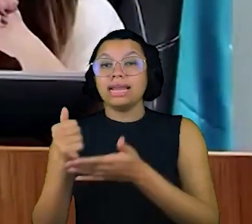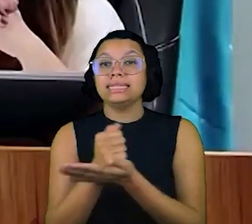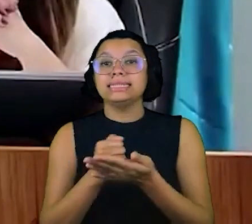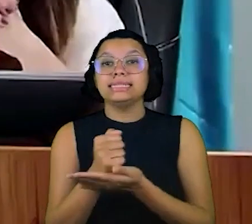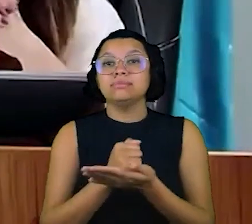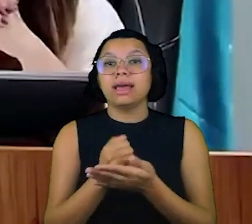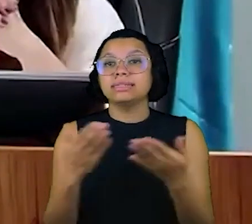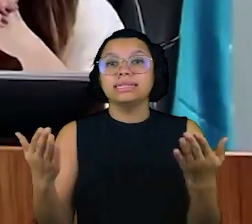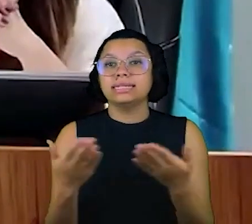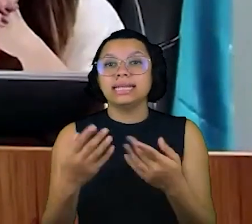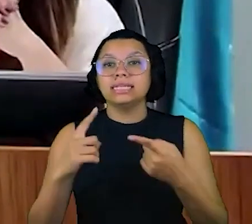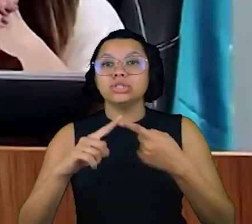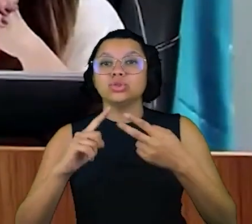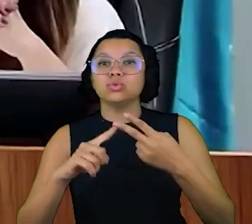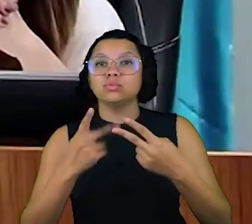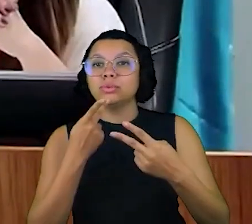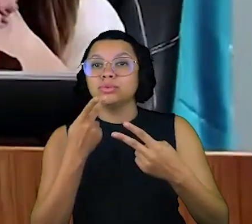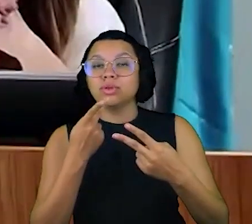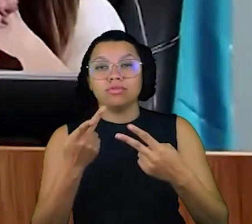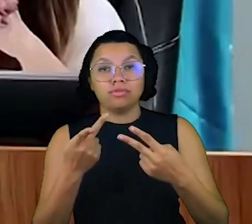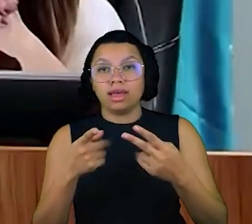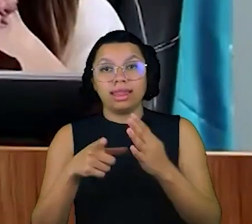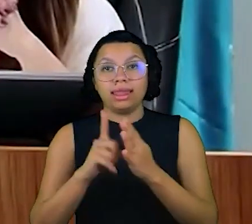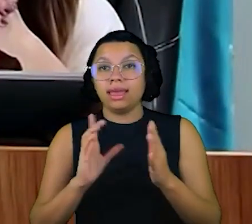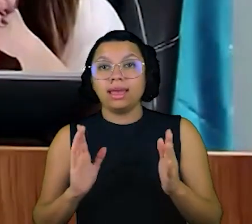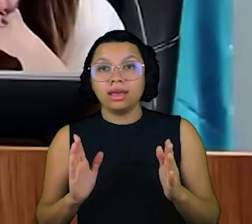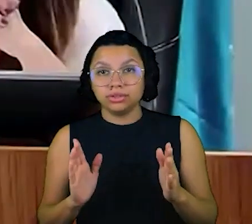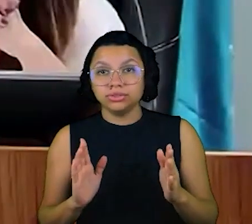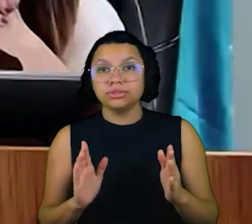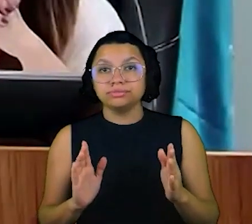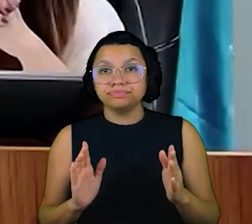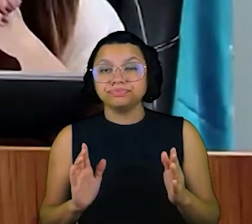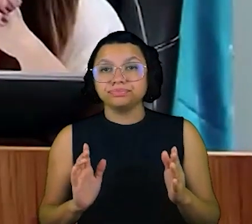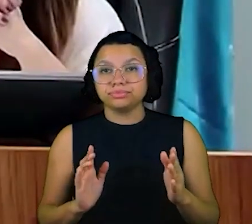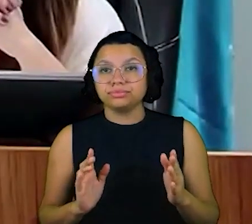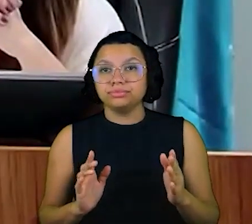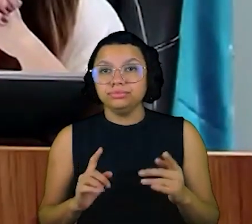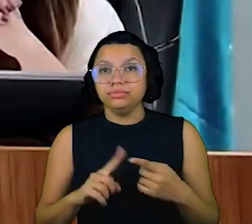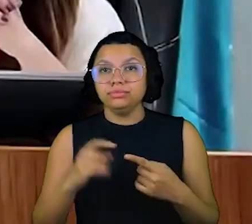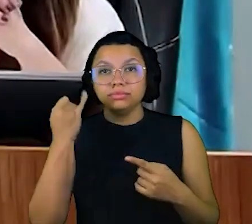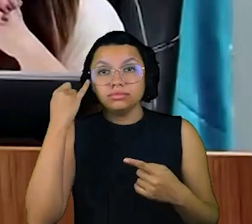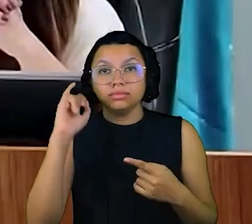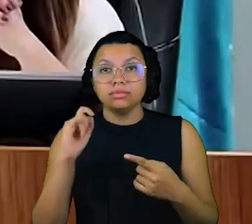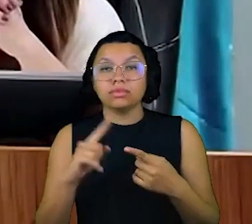movimento evolucionário que se baseia nessas duas premissas que eu lhes mencionei anteriormente,